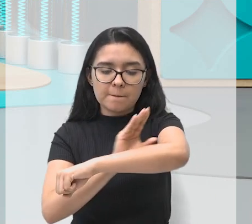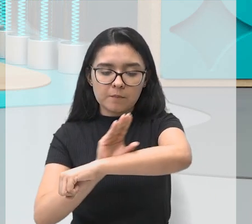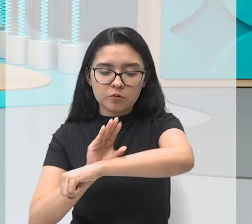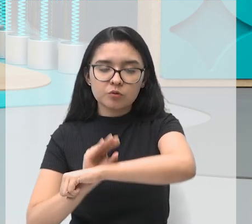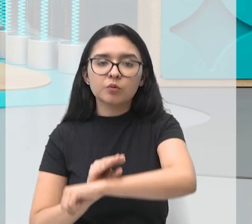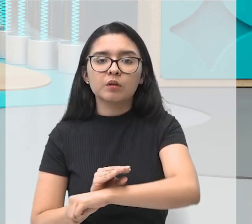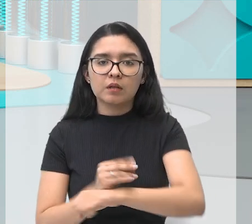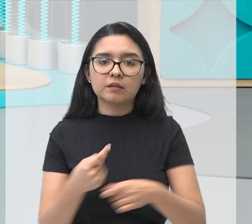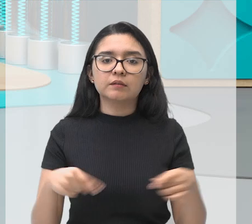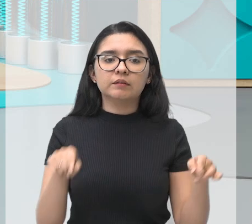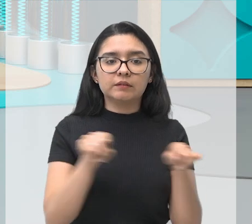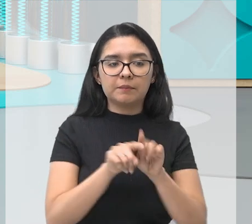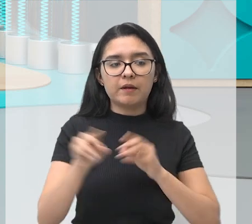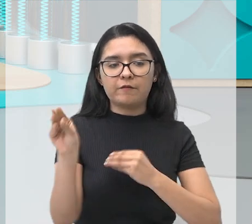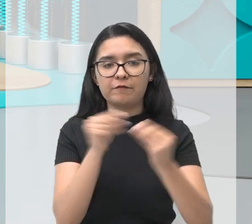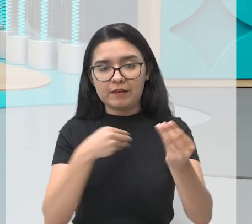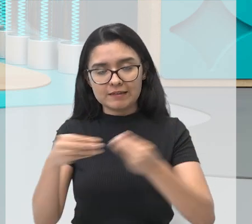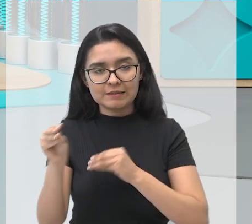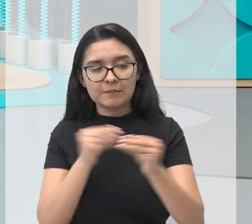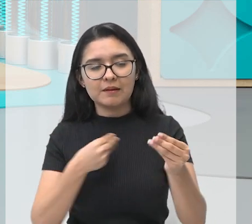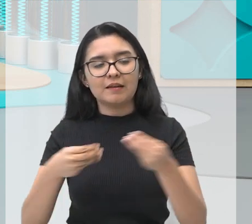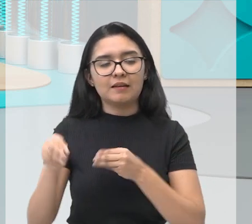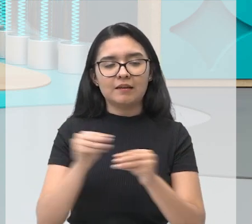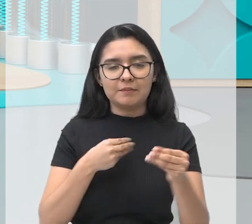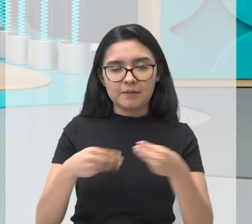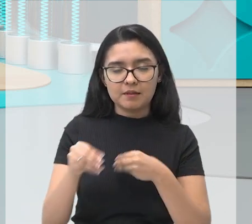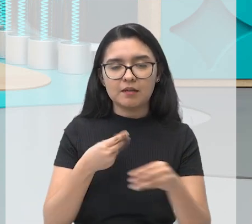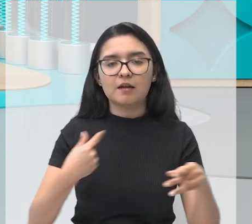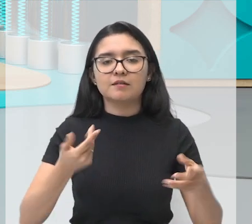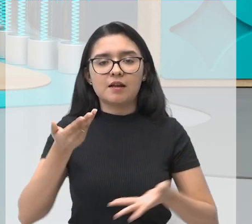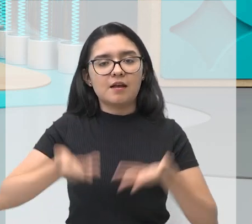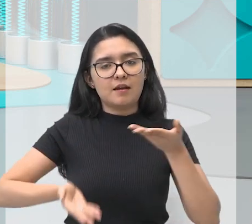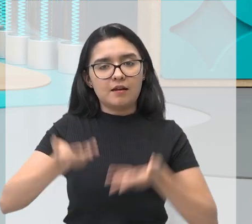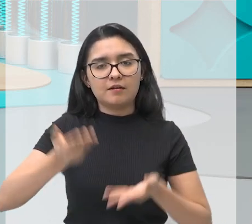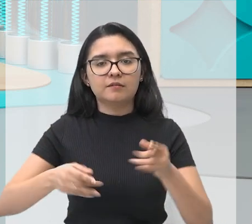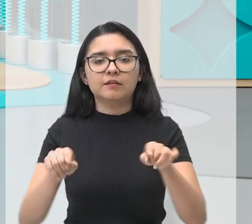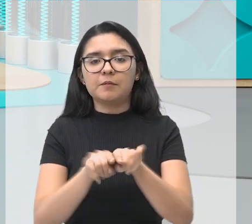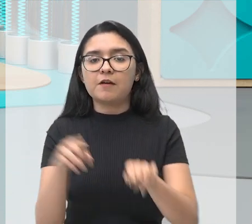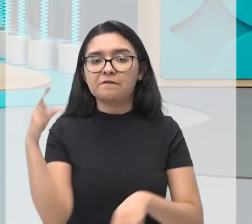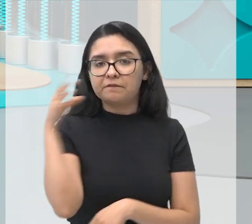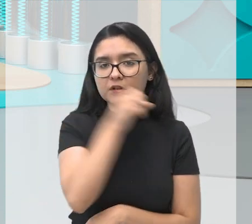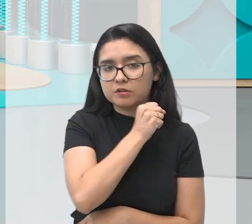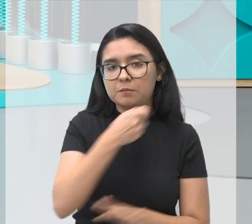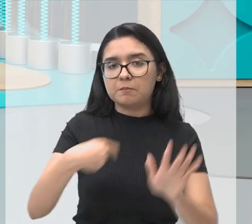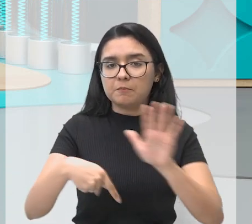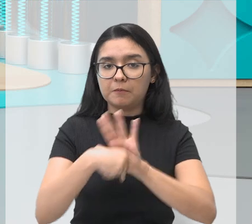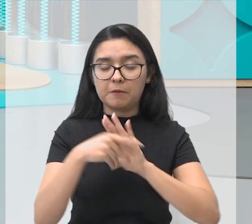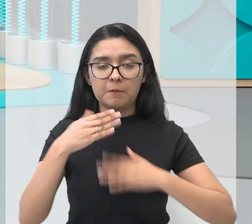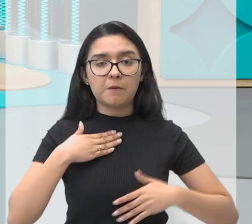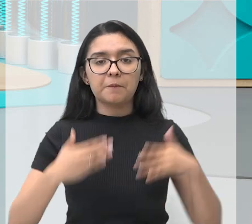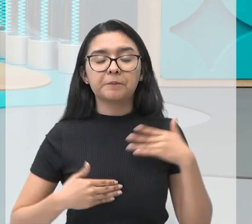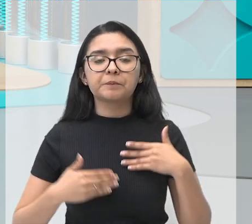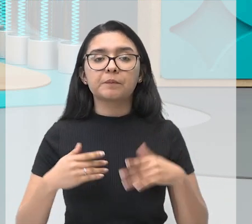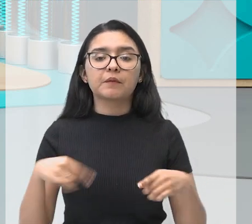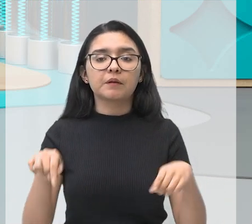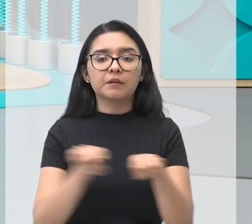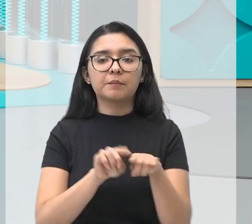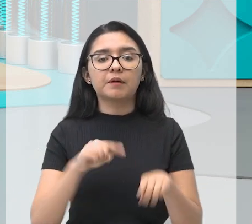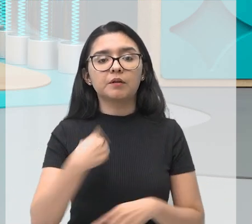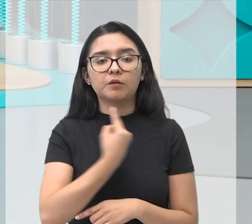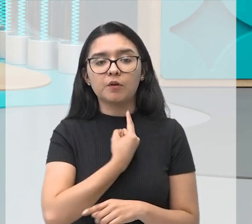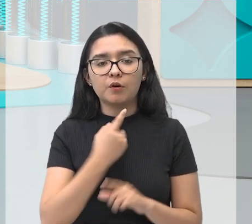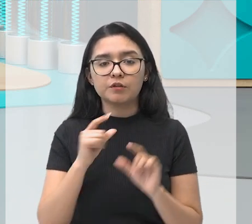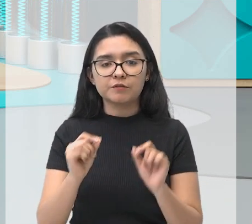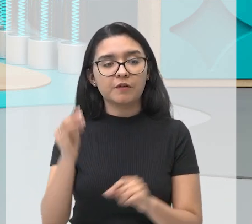resistência muscular, da flexibilidade, do equilíbrio e da velocidade. Além disso, a gente vai descobrir um